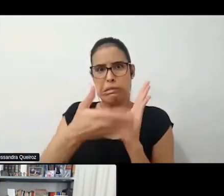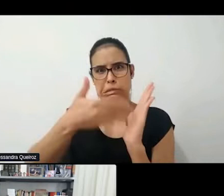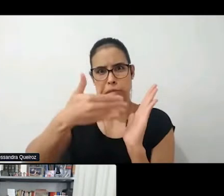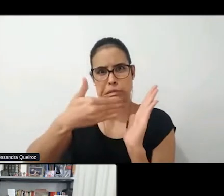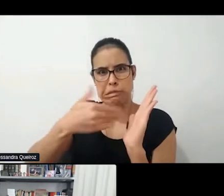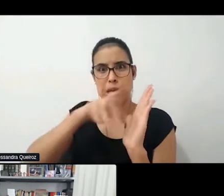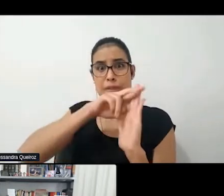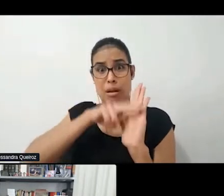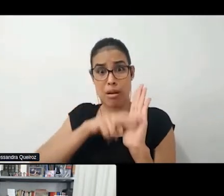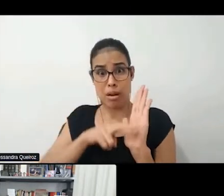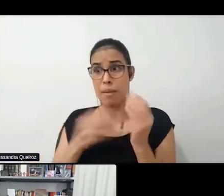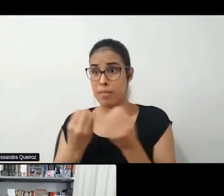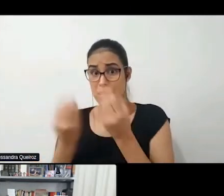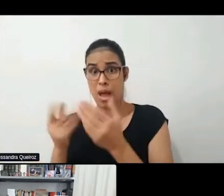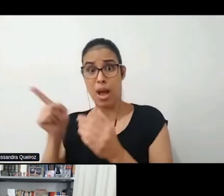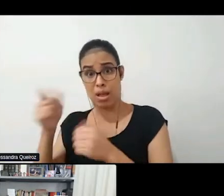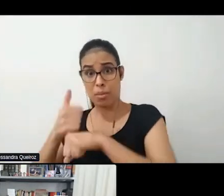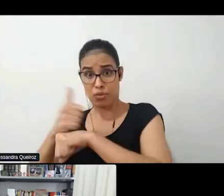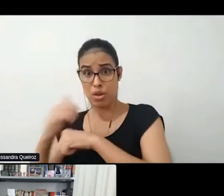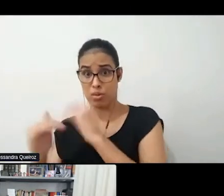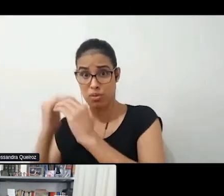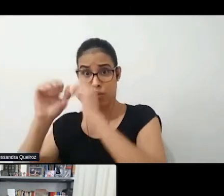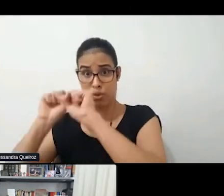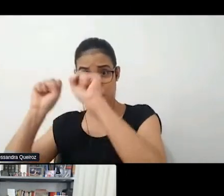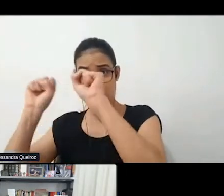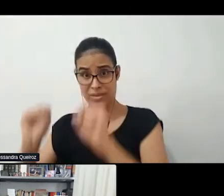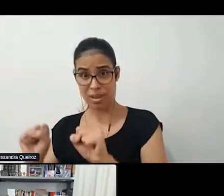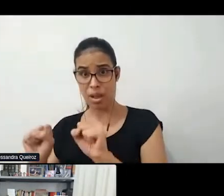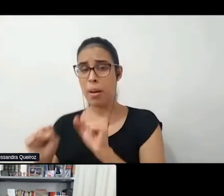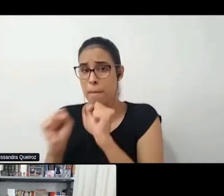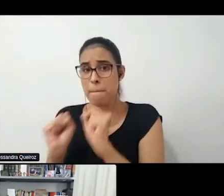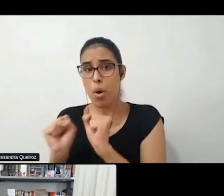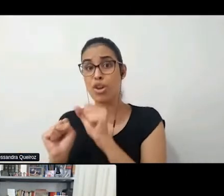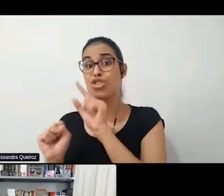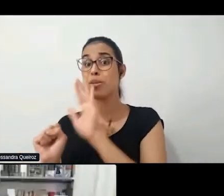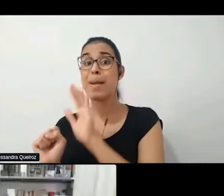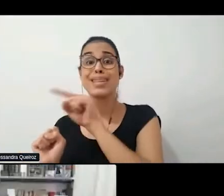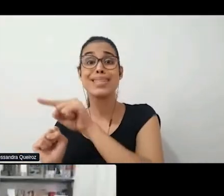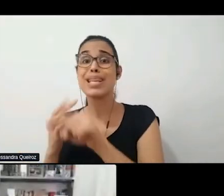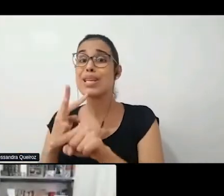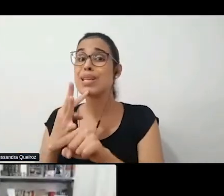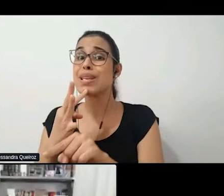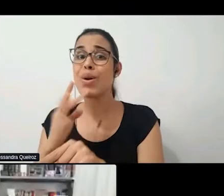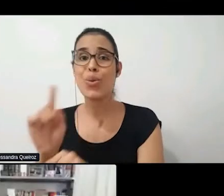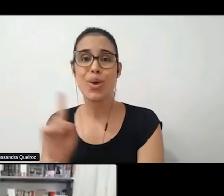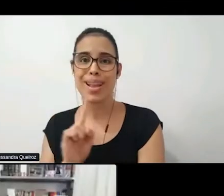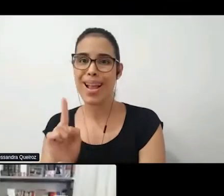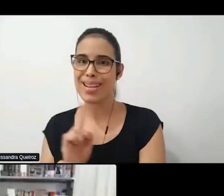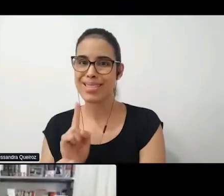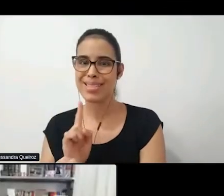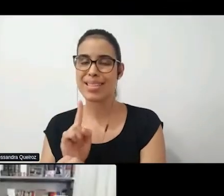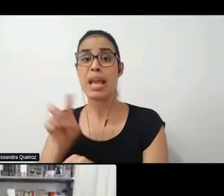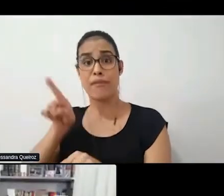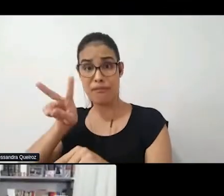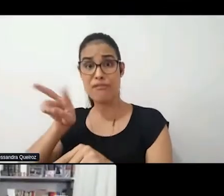vai estar inserido no contexto da forma que deve ser, né? Vai sair um resultado? Vai. Mas se você traz